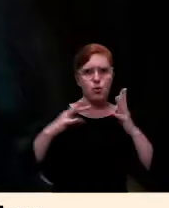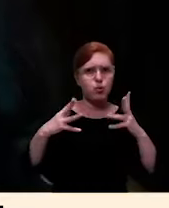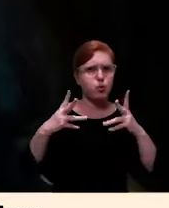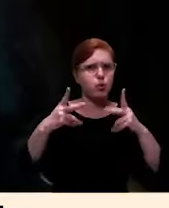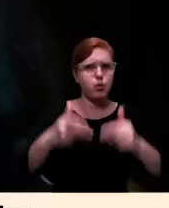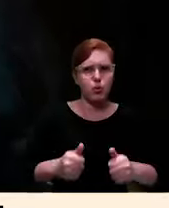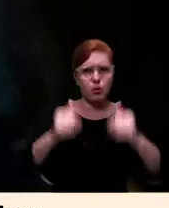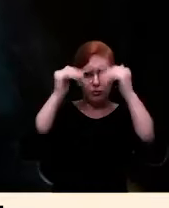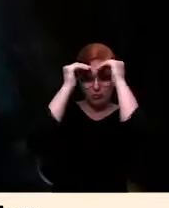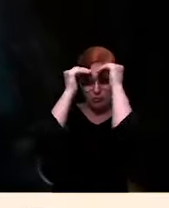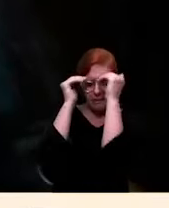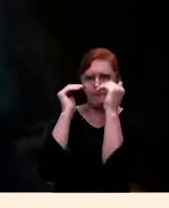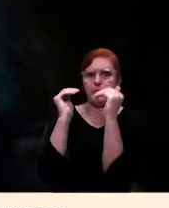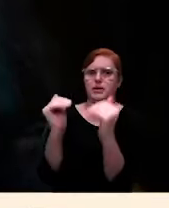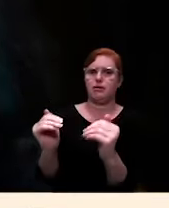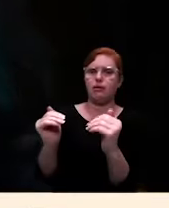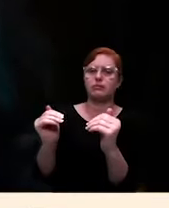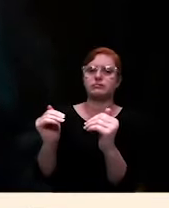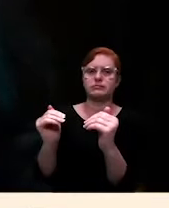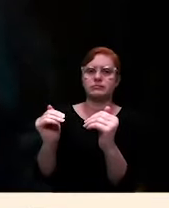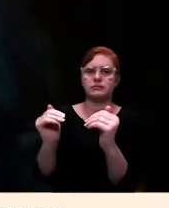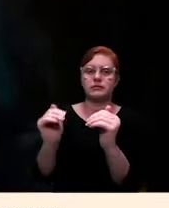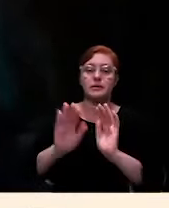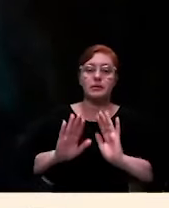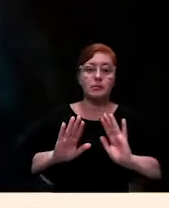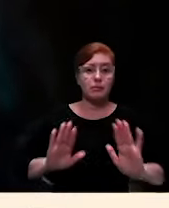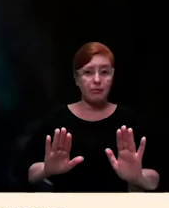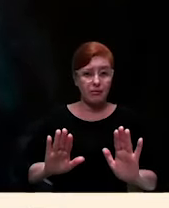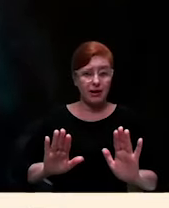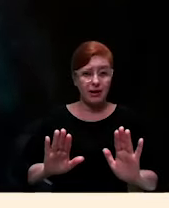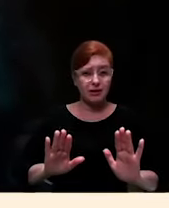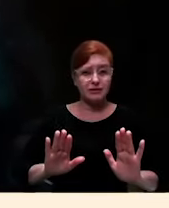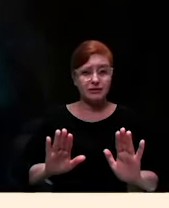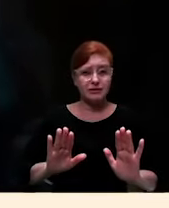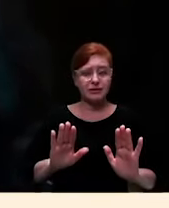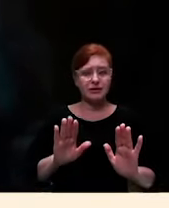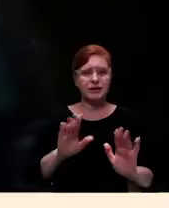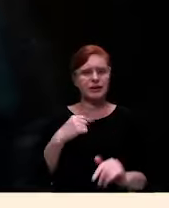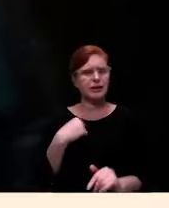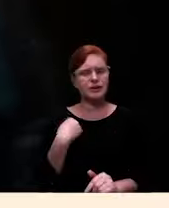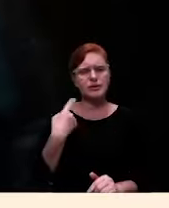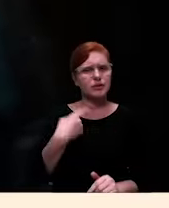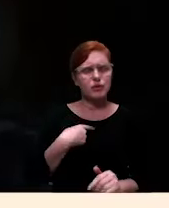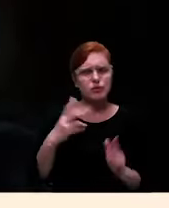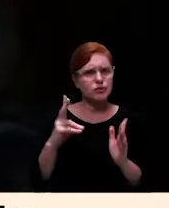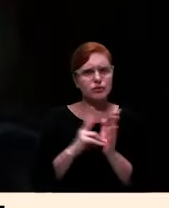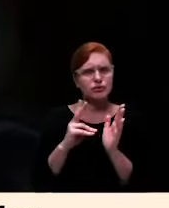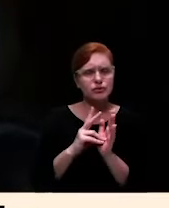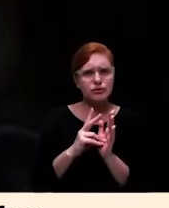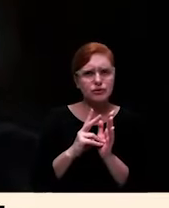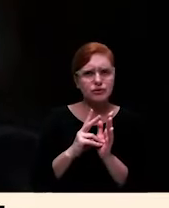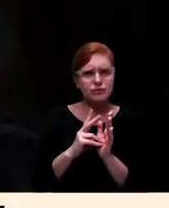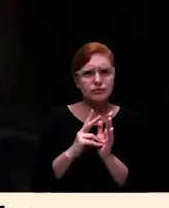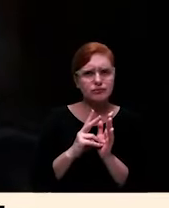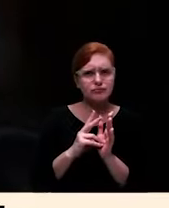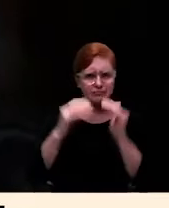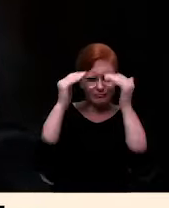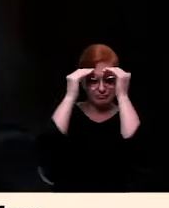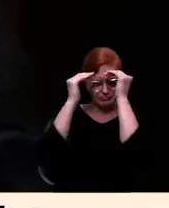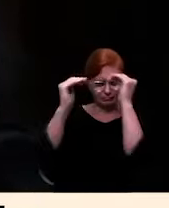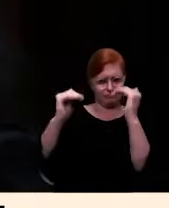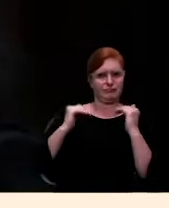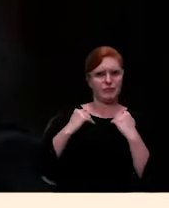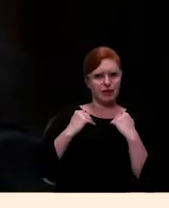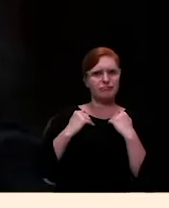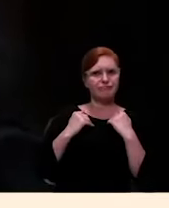tem que valer para todas, né? Então, para nós indígenas, mulheres indígenas, parece que não vale para nós. As principais lutas das mulheres